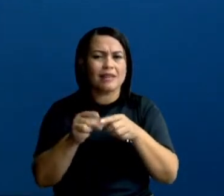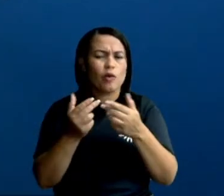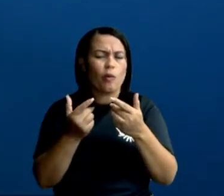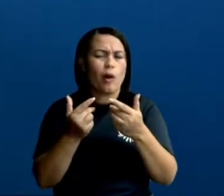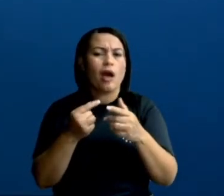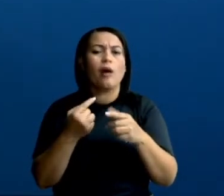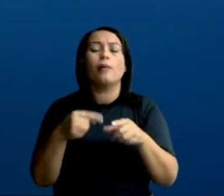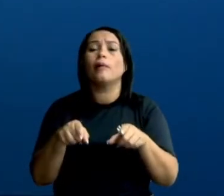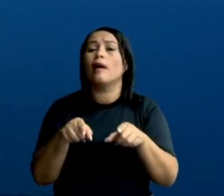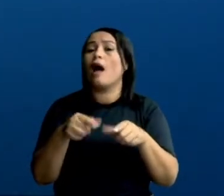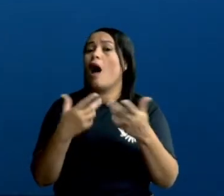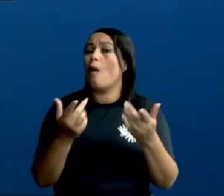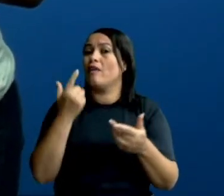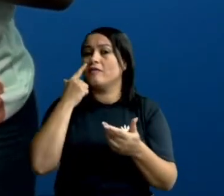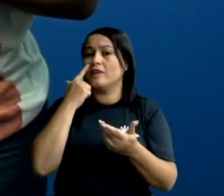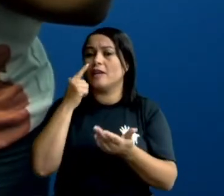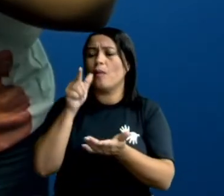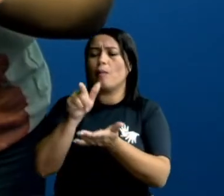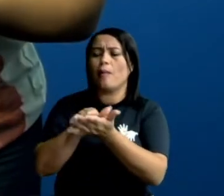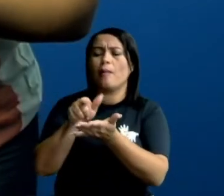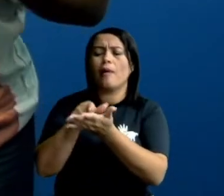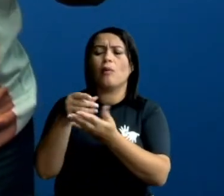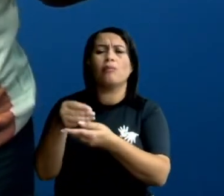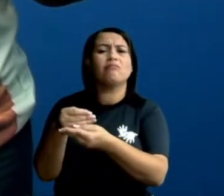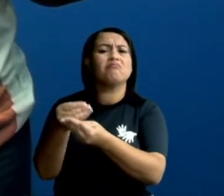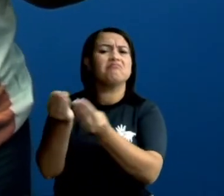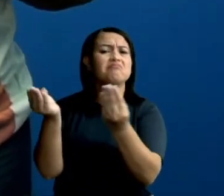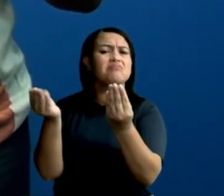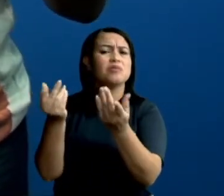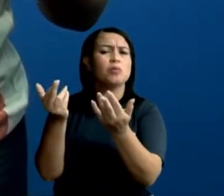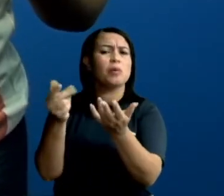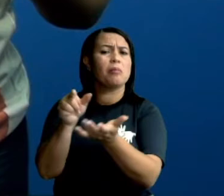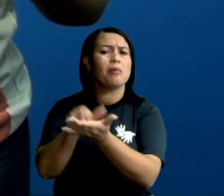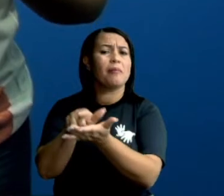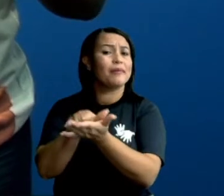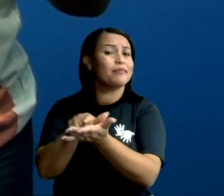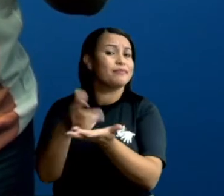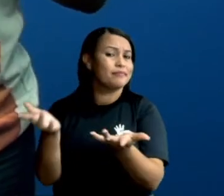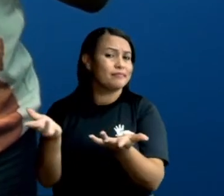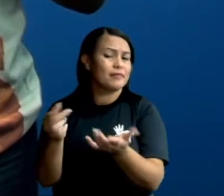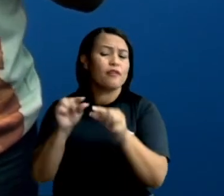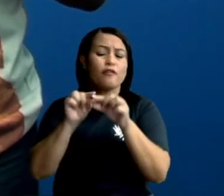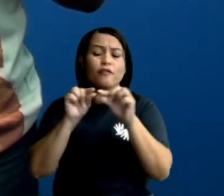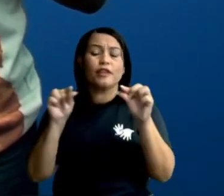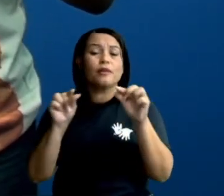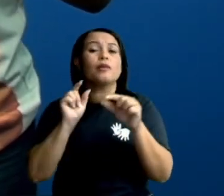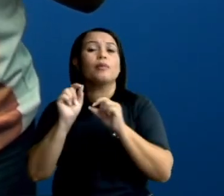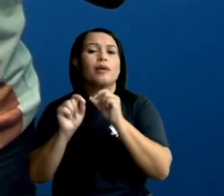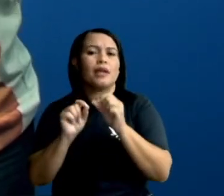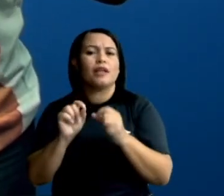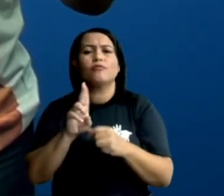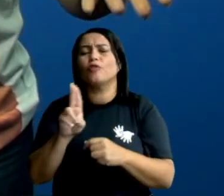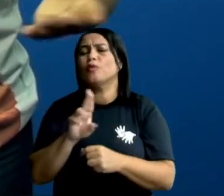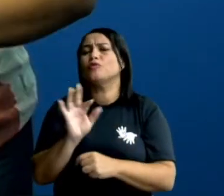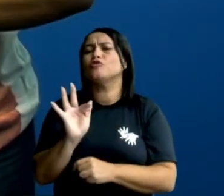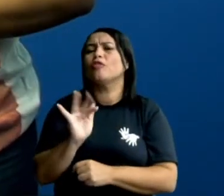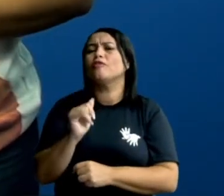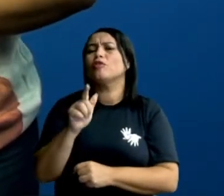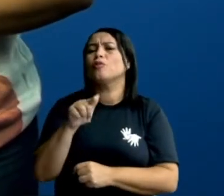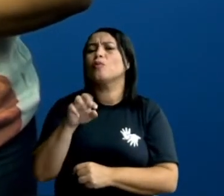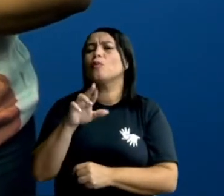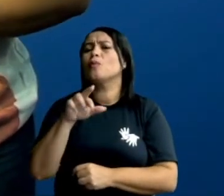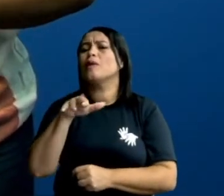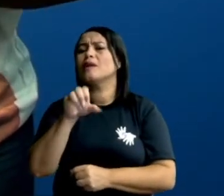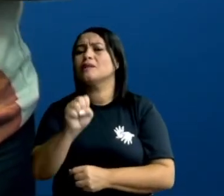enquanto a carta do baralho parece um papel. Então, ela é chamada de figura